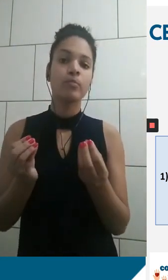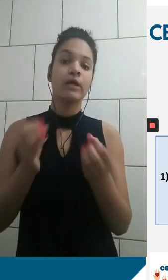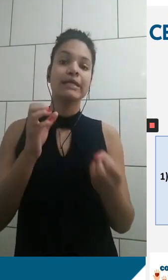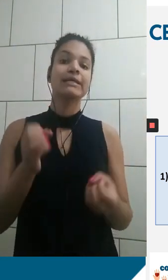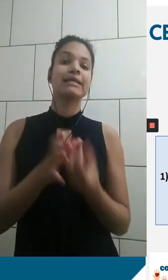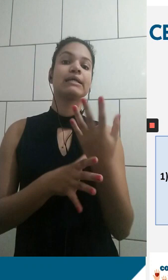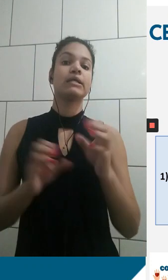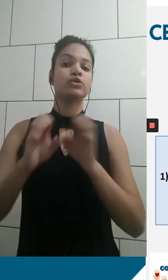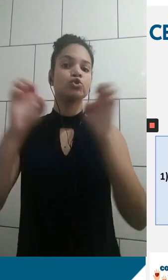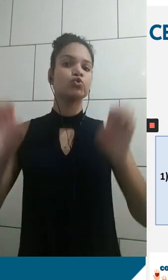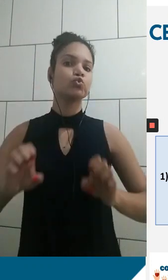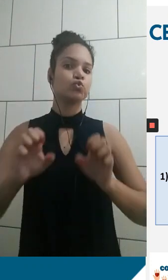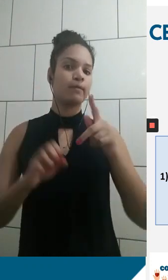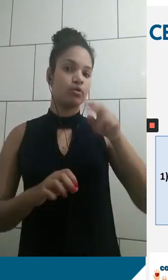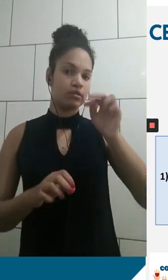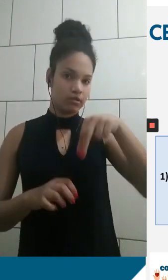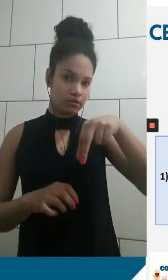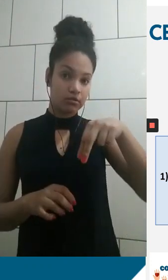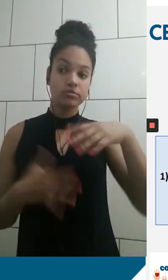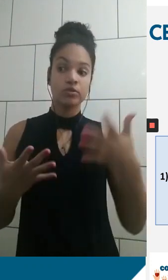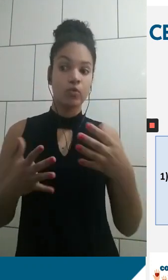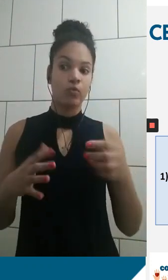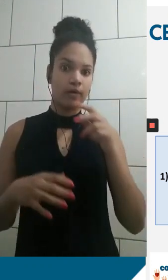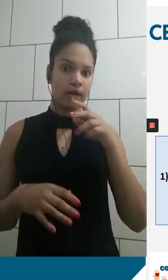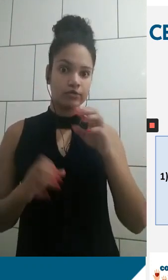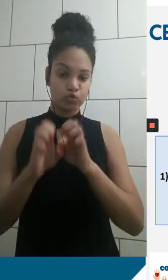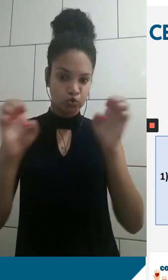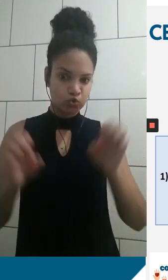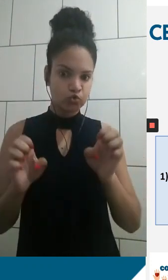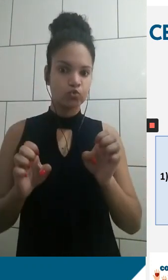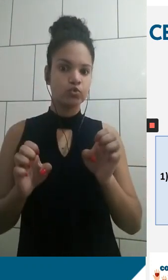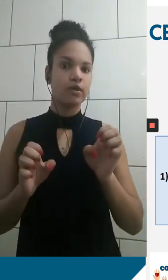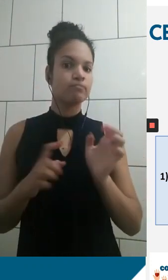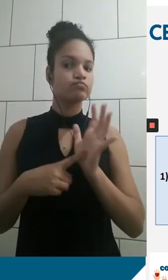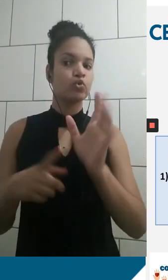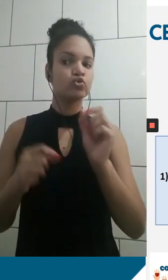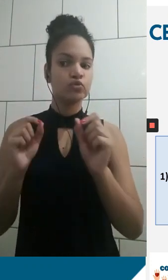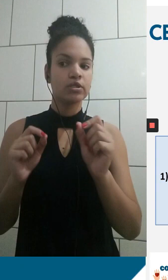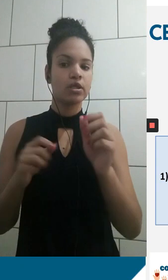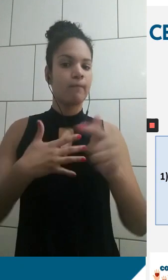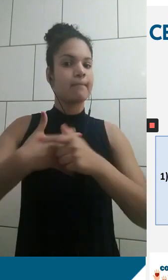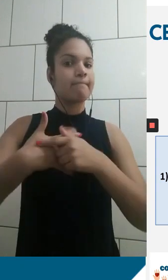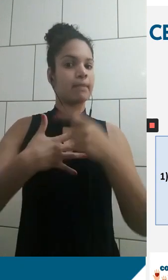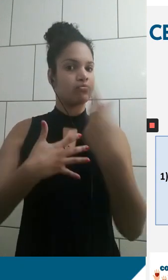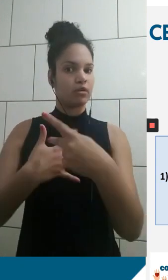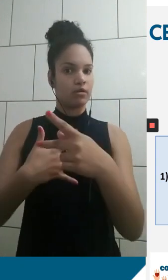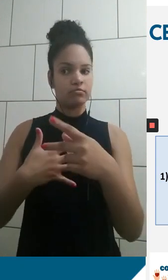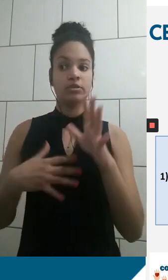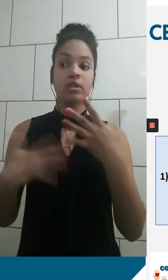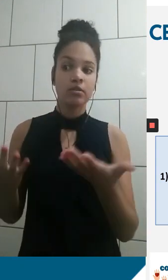função. Então, a enzima é a mesma lógica. A estrutura molecular da enzima vai determinar a sua função. Isso tem a ver